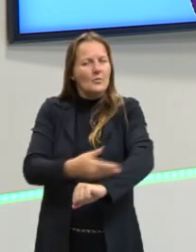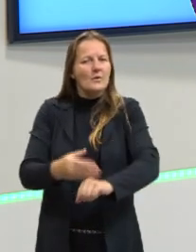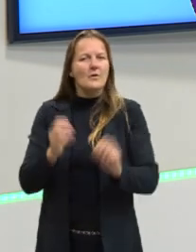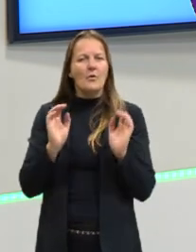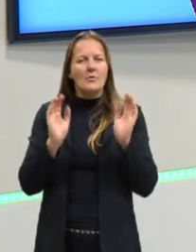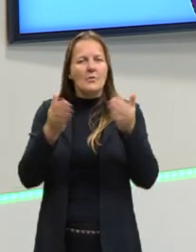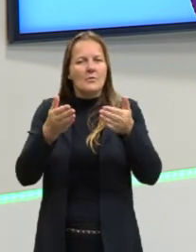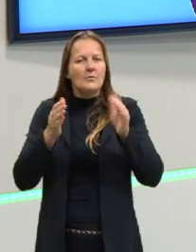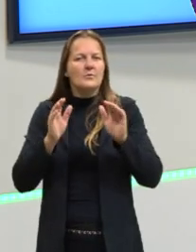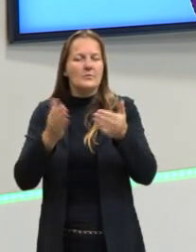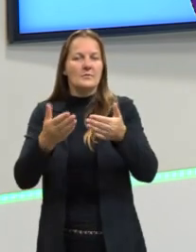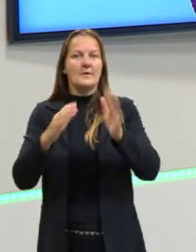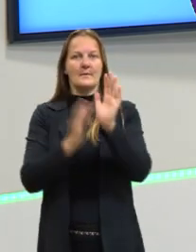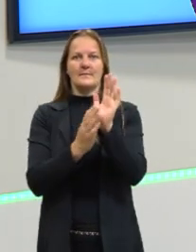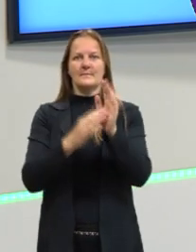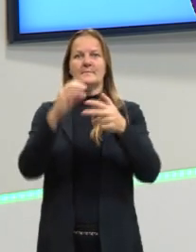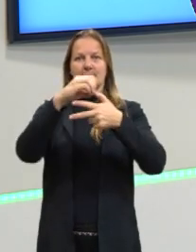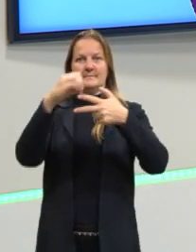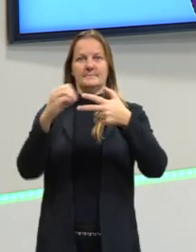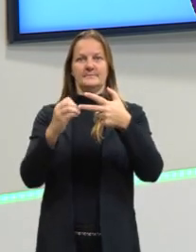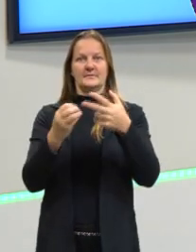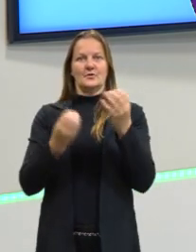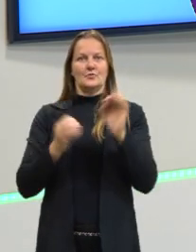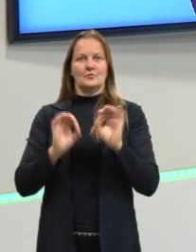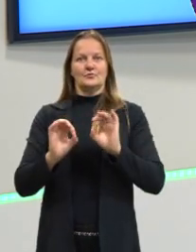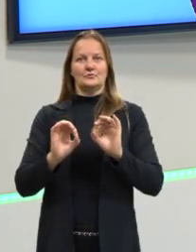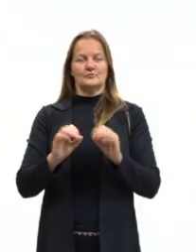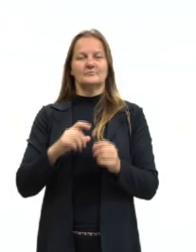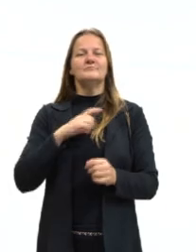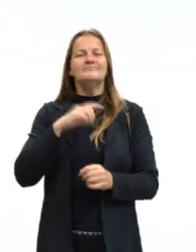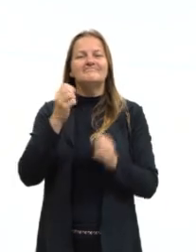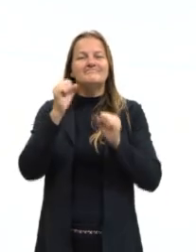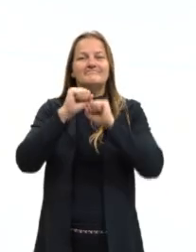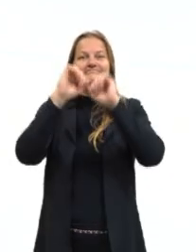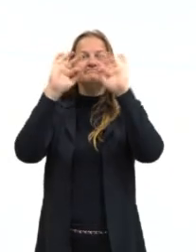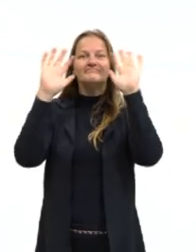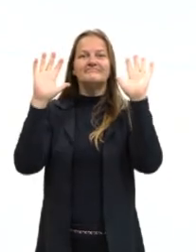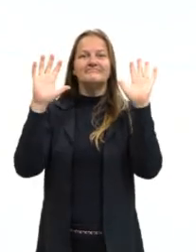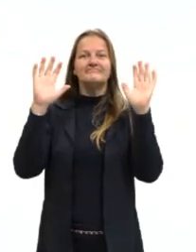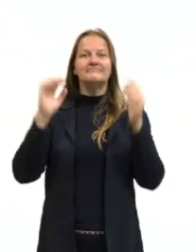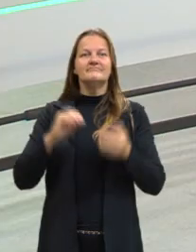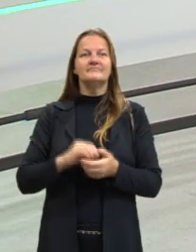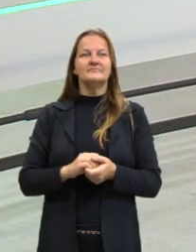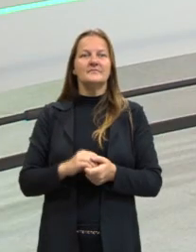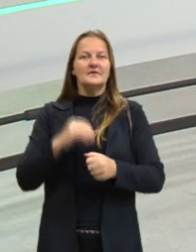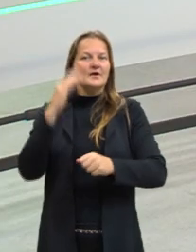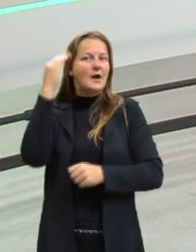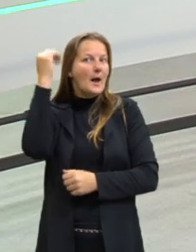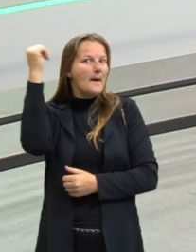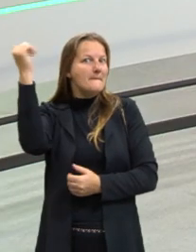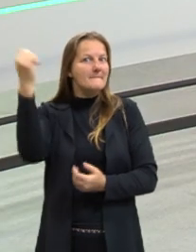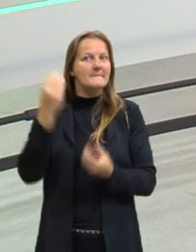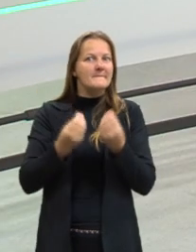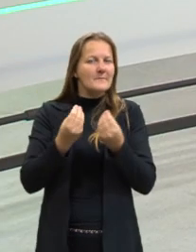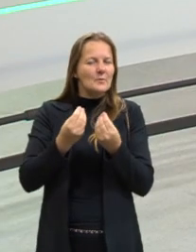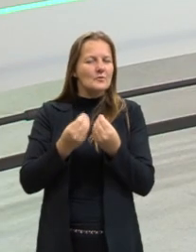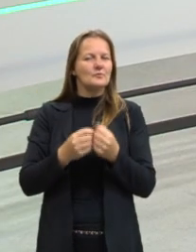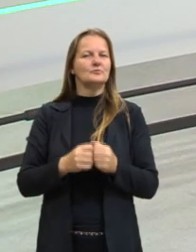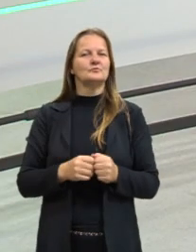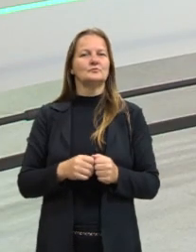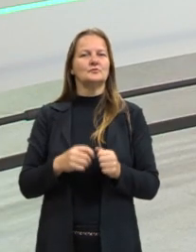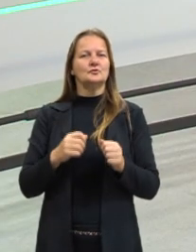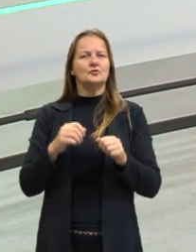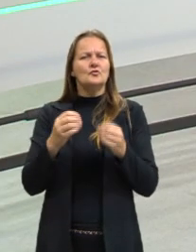abordagem então na proposta do ENEM como prova e mesmo para poder então ser a habilidades né tem os instrumentos